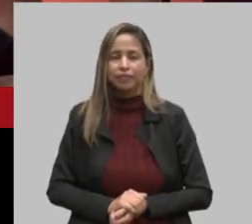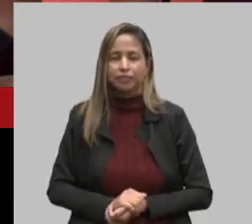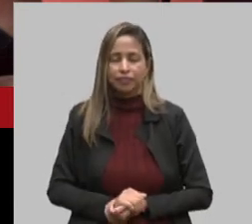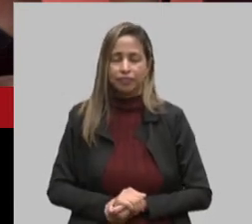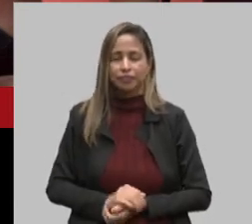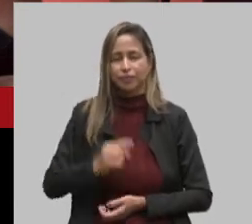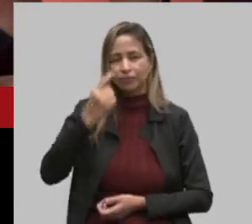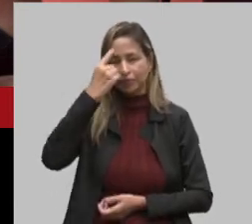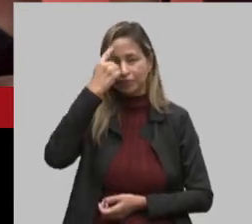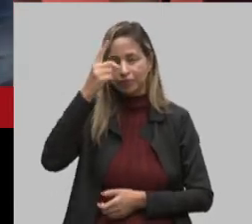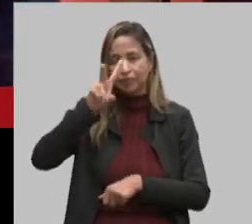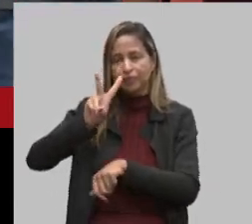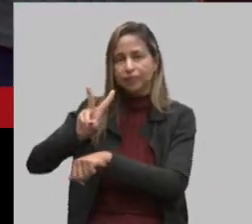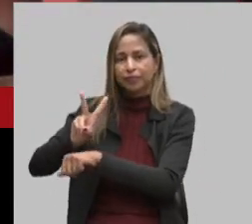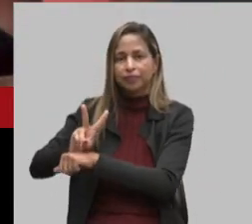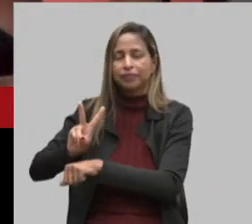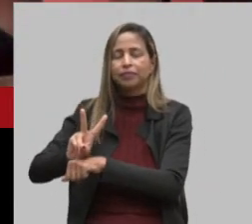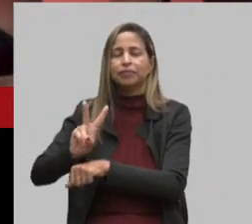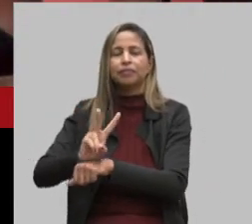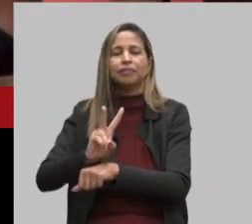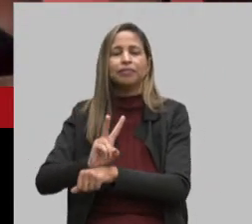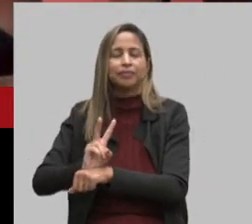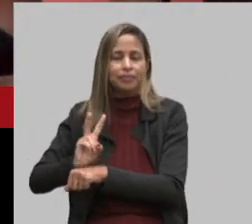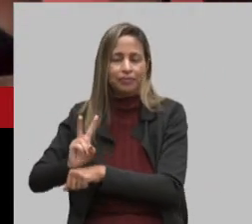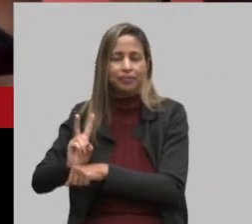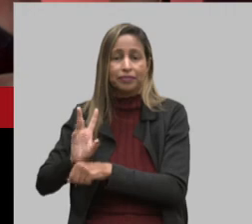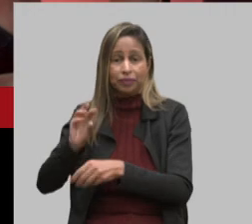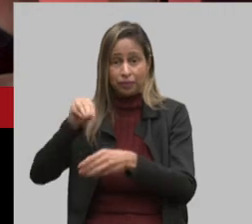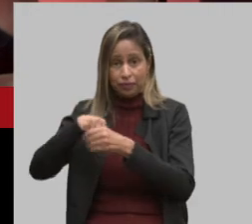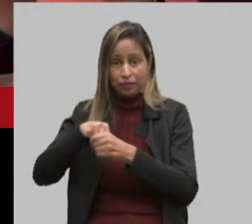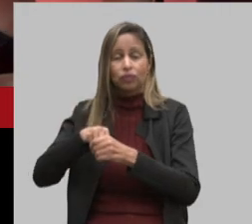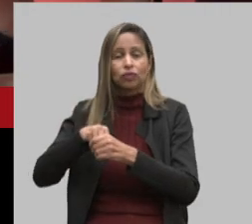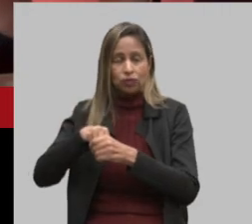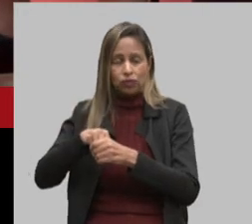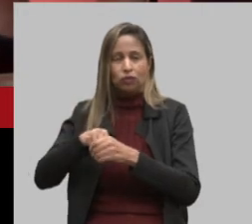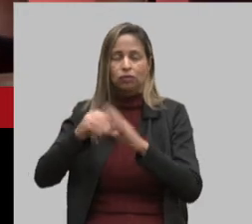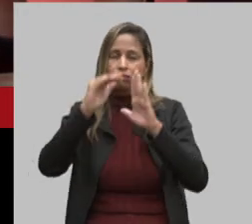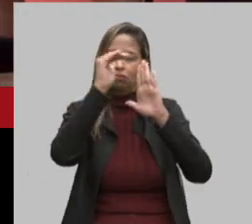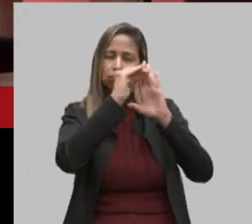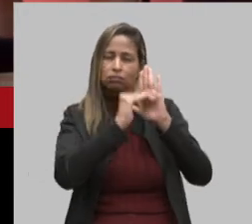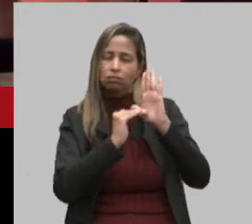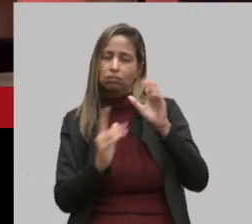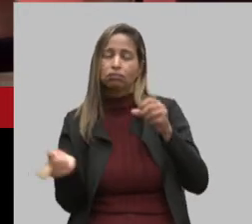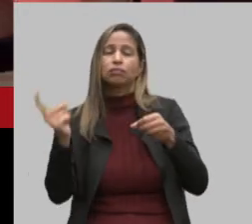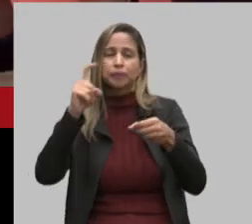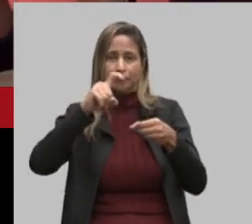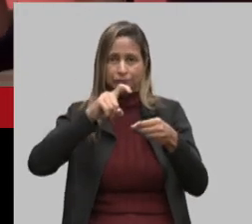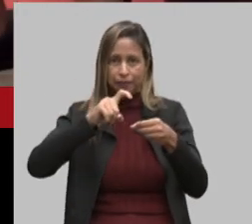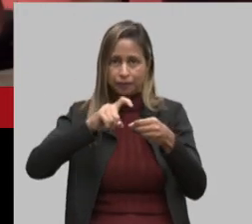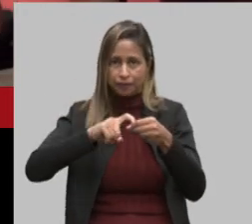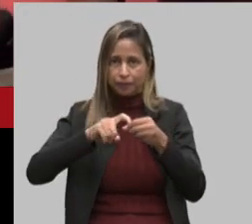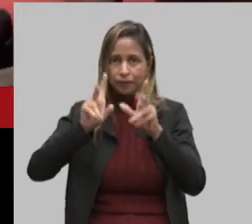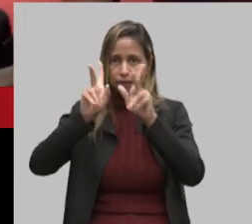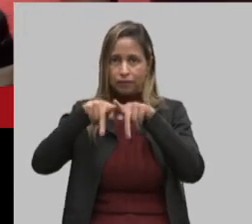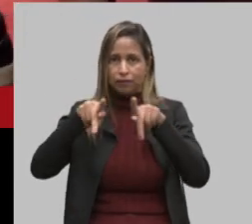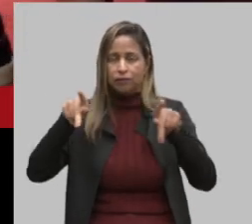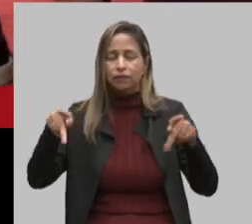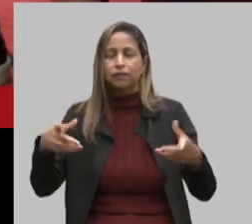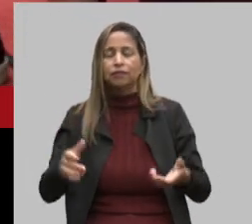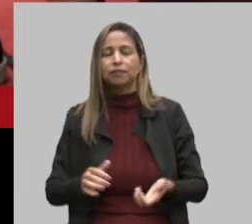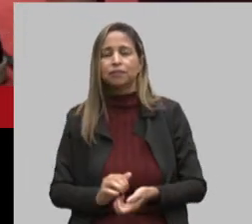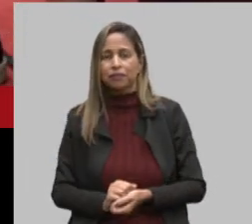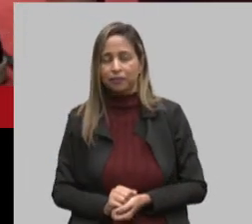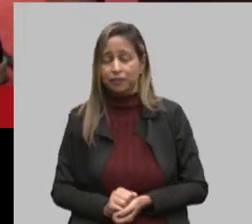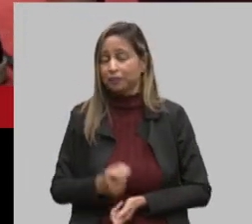de fiscalização e implementação efetiva de programa voltado aos professores Dá a